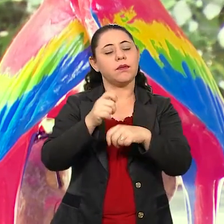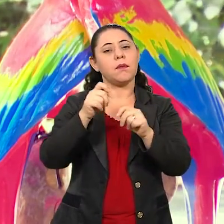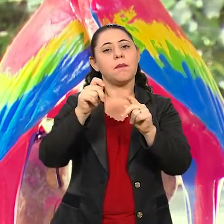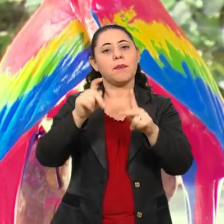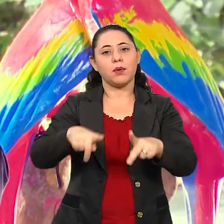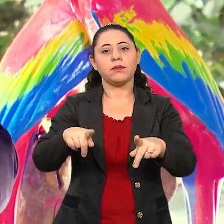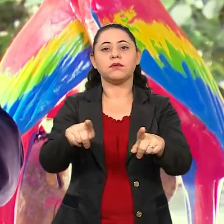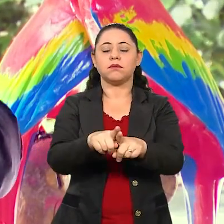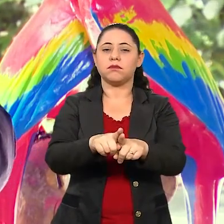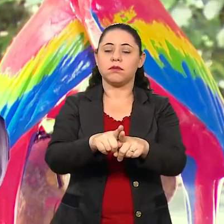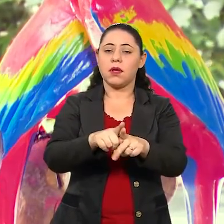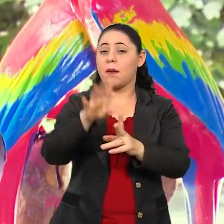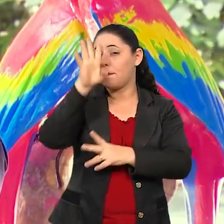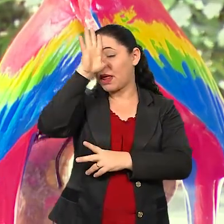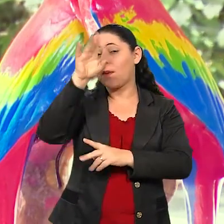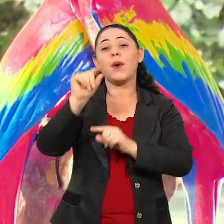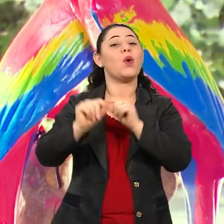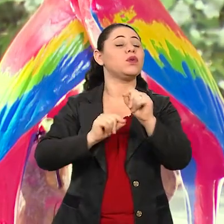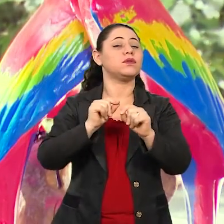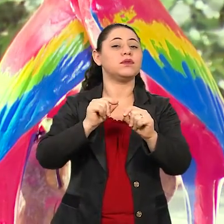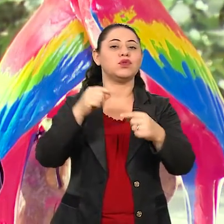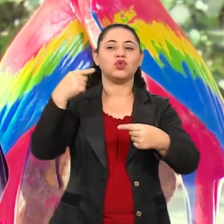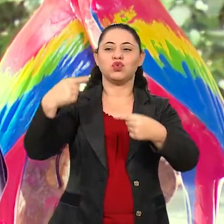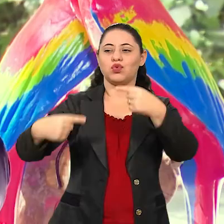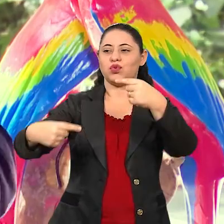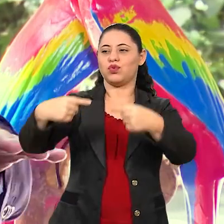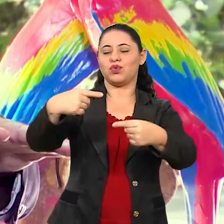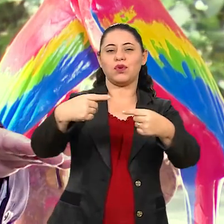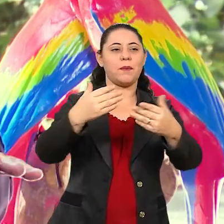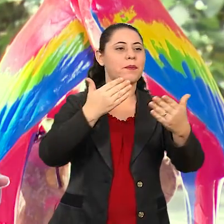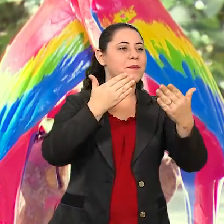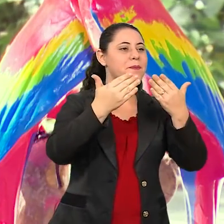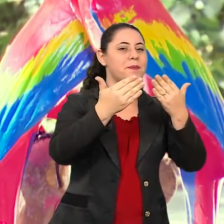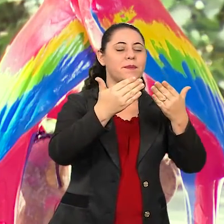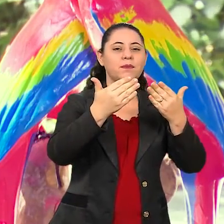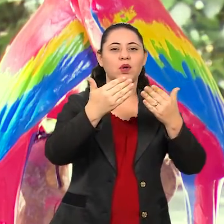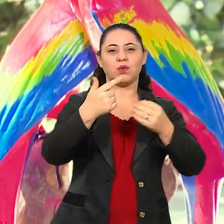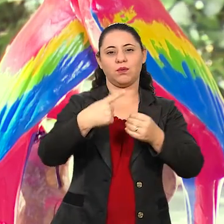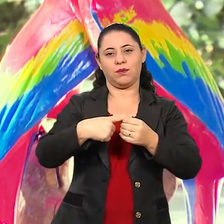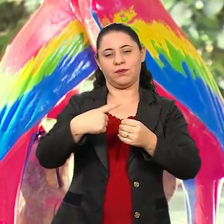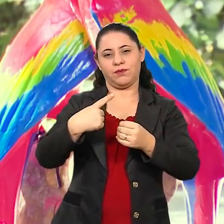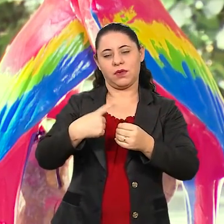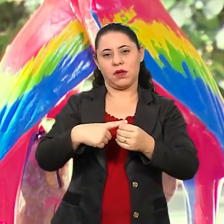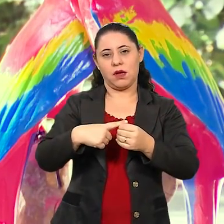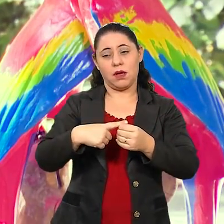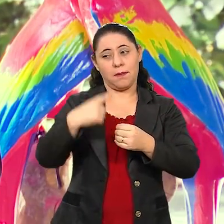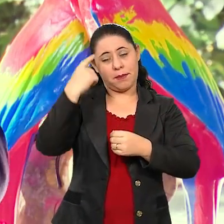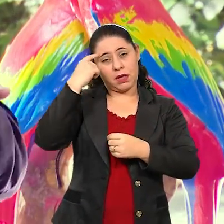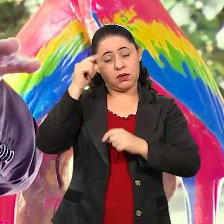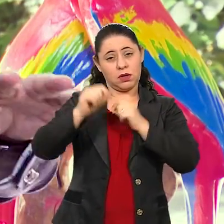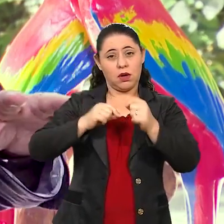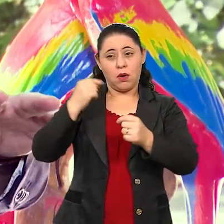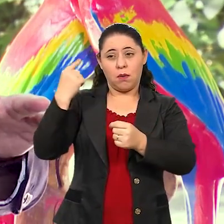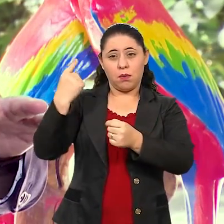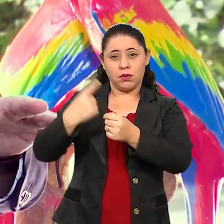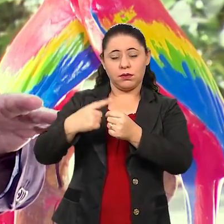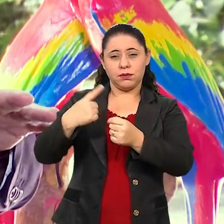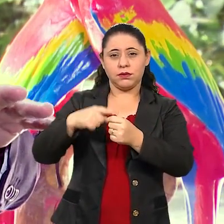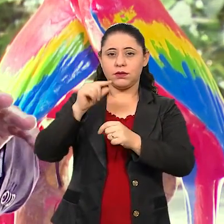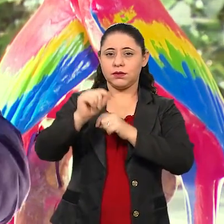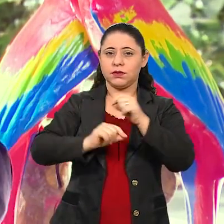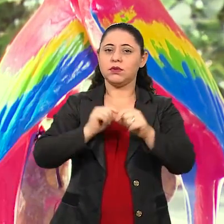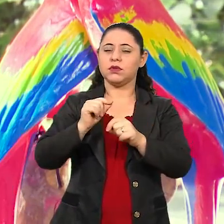Finanças Públicas e principalmente é um bom diálogo com os municípios acho que municipalismo